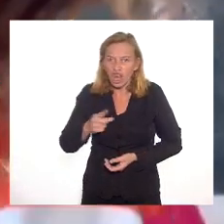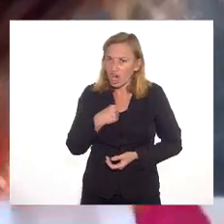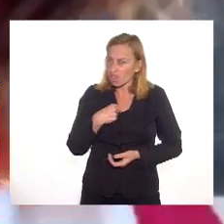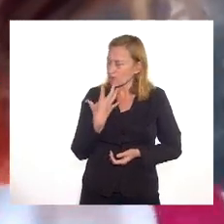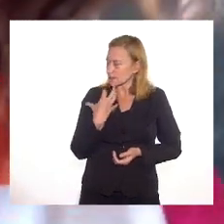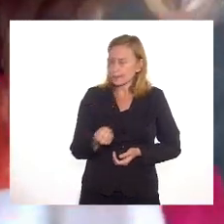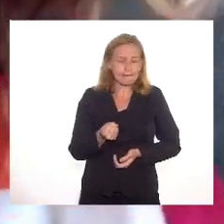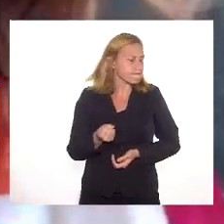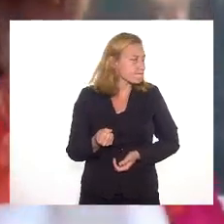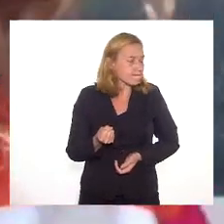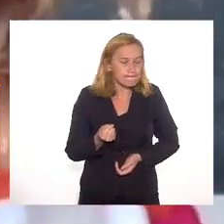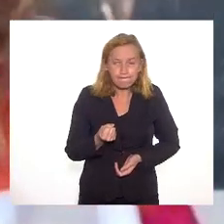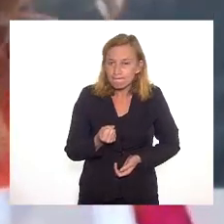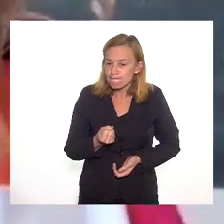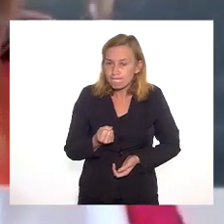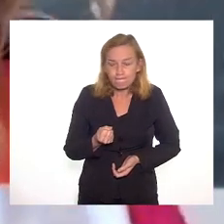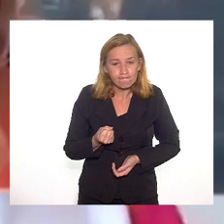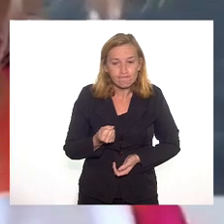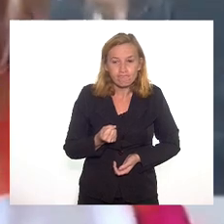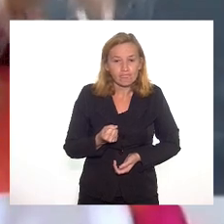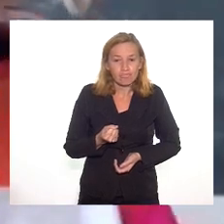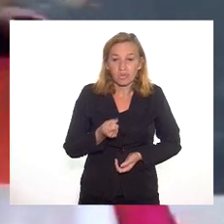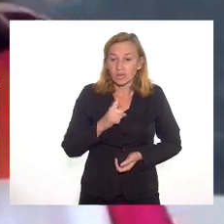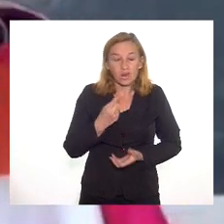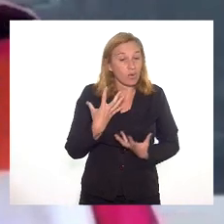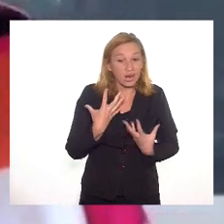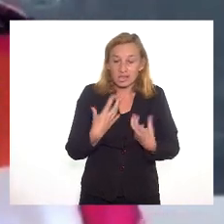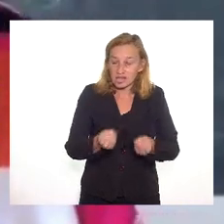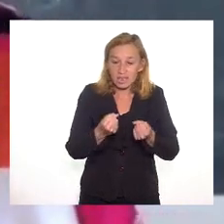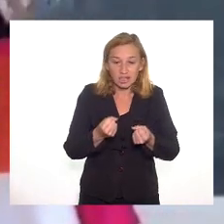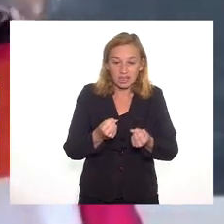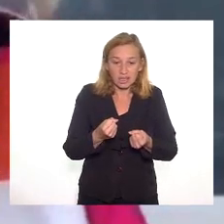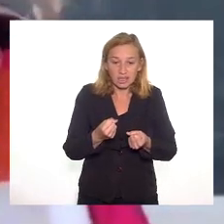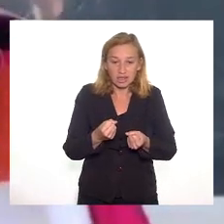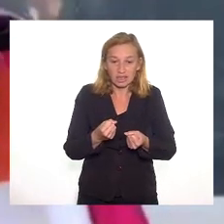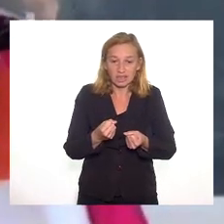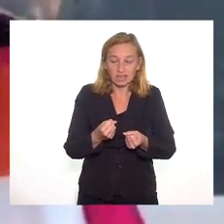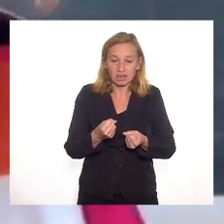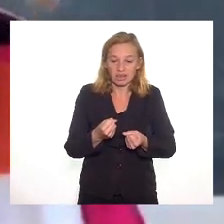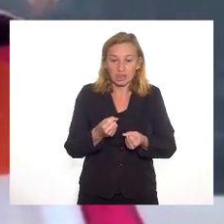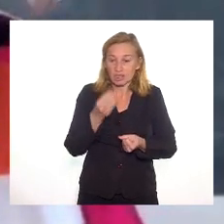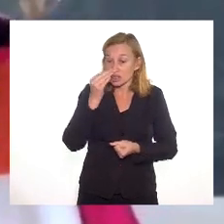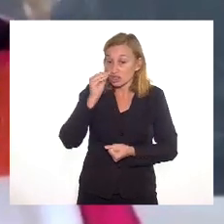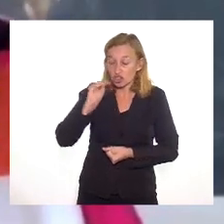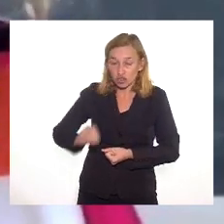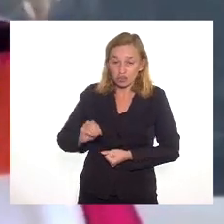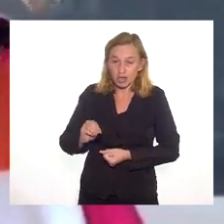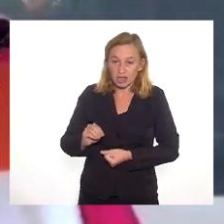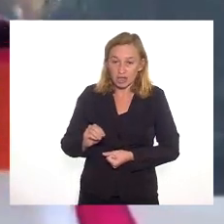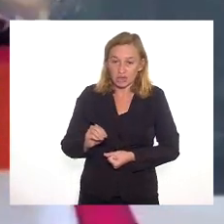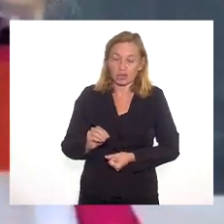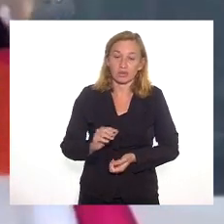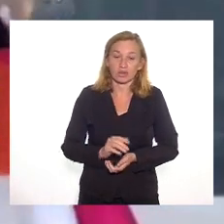tolerar esse tipo de atuação. Não vou tolerar essa rasteira no parlamento e ela não me intimidará. O nosso grupo de